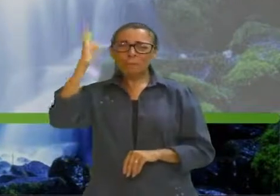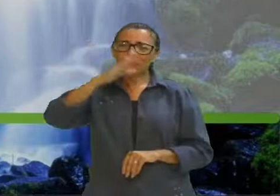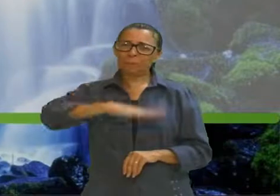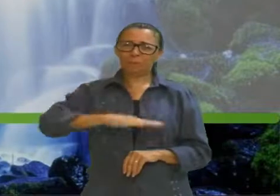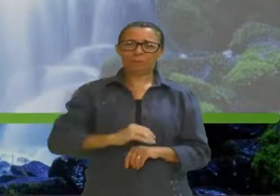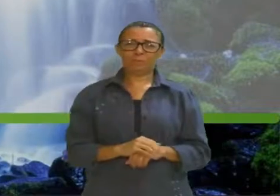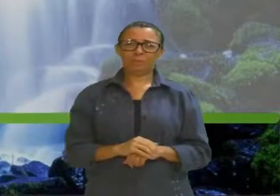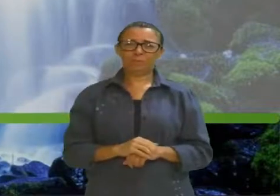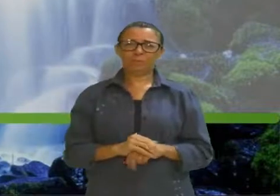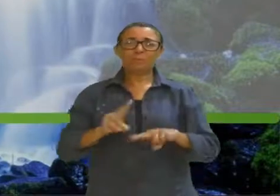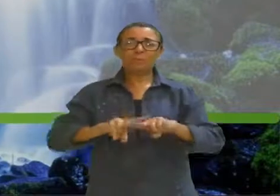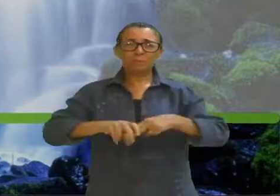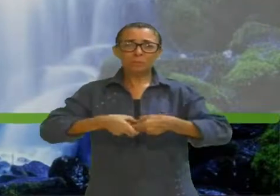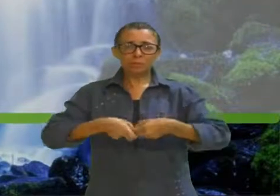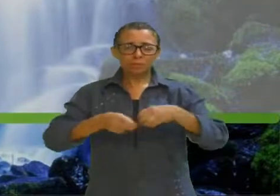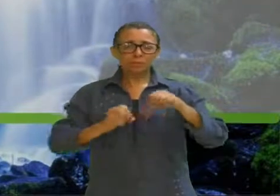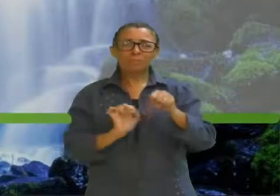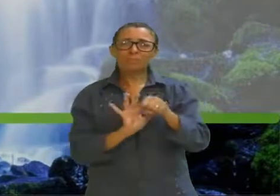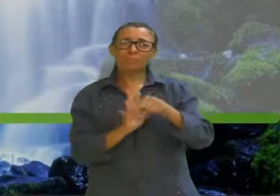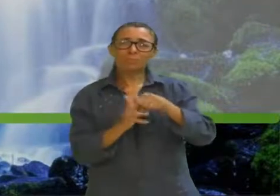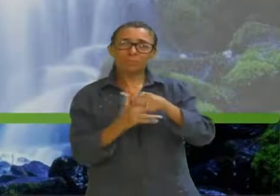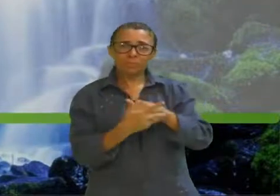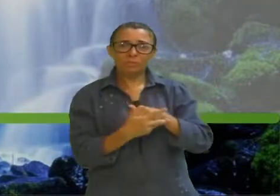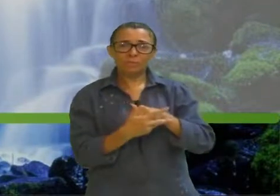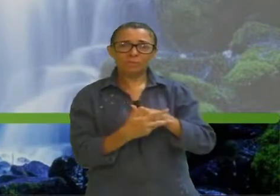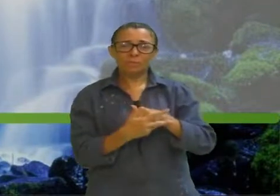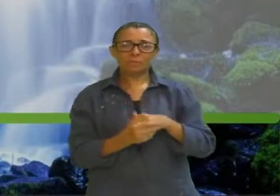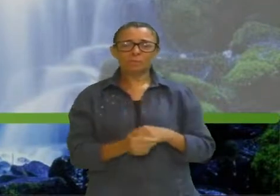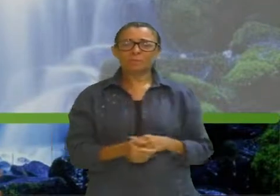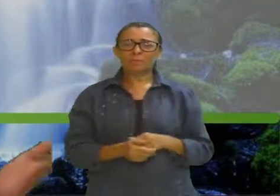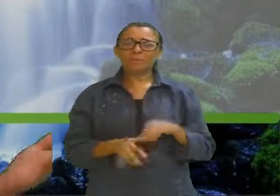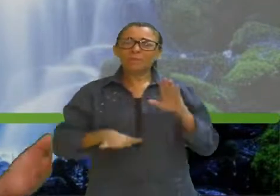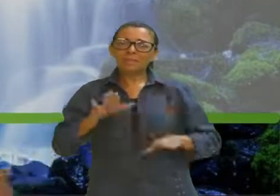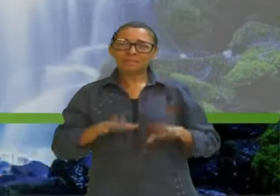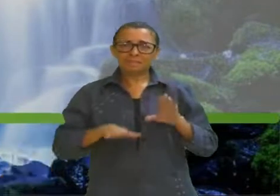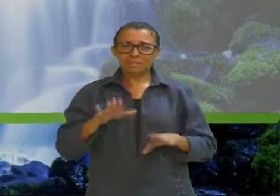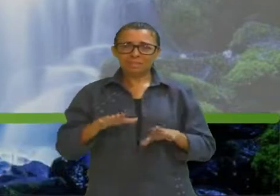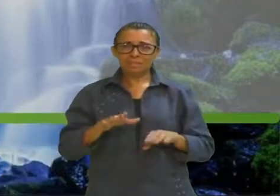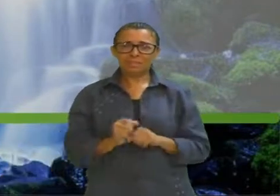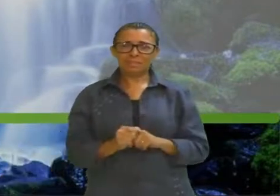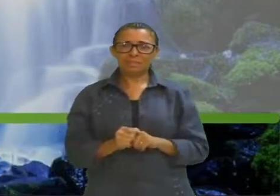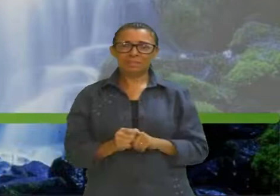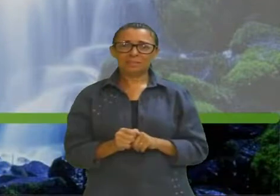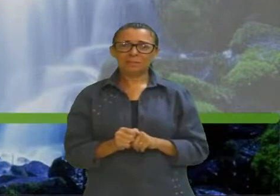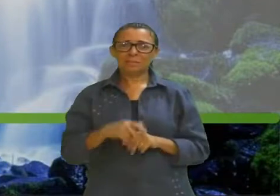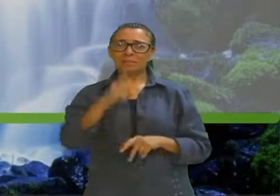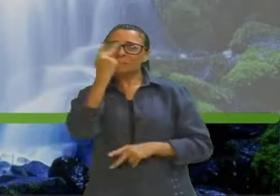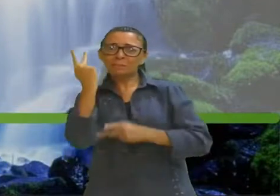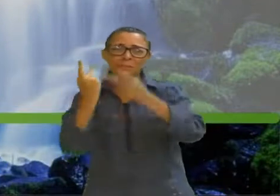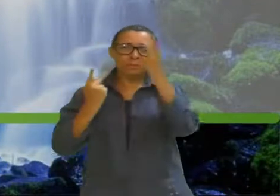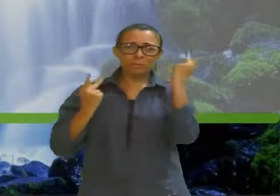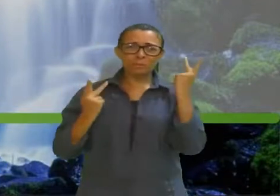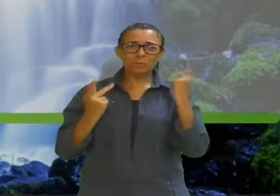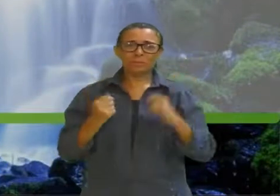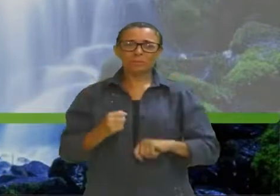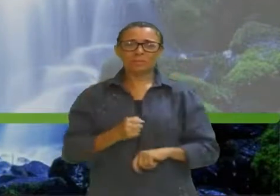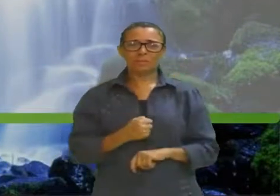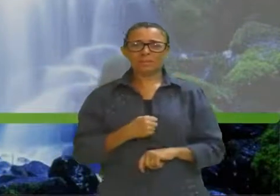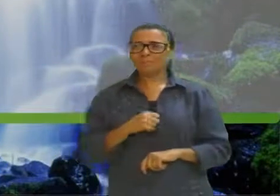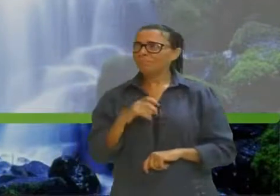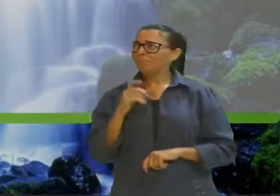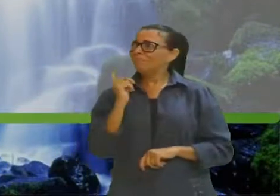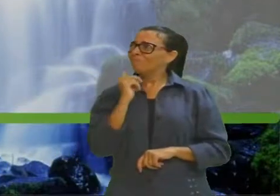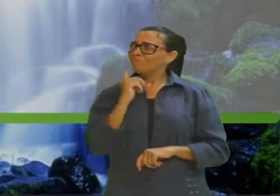nos induz a caminharmos numa certa incredulidade, né? Nossa, meu Deus, olha o que está acontecendo. Mas,